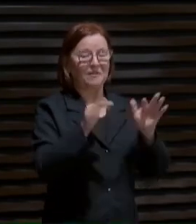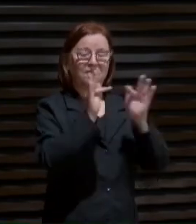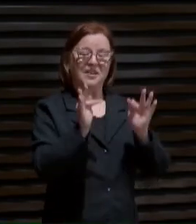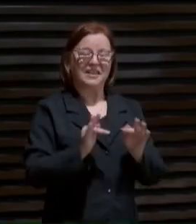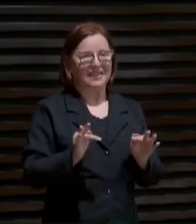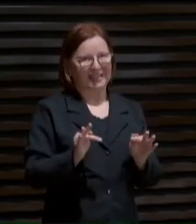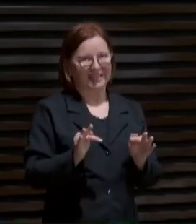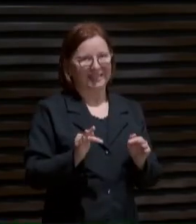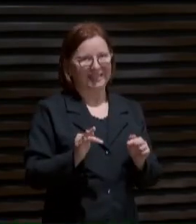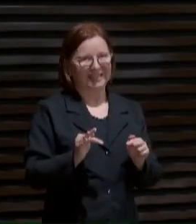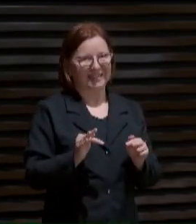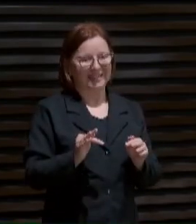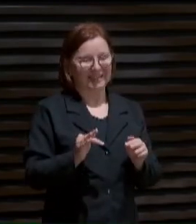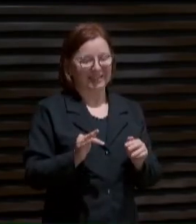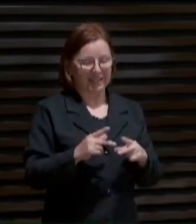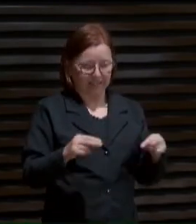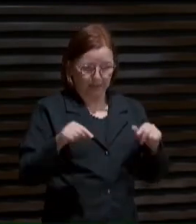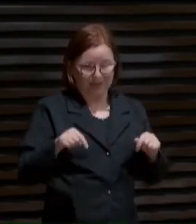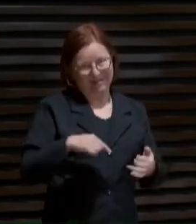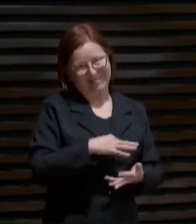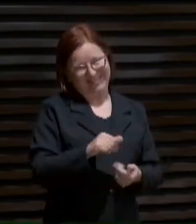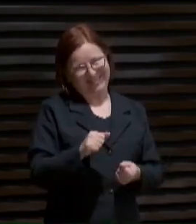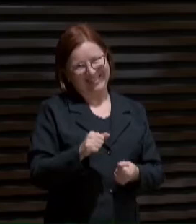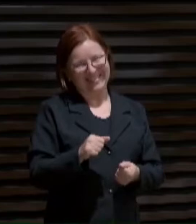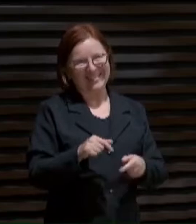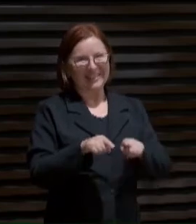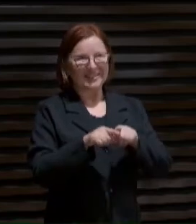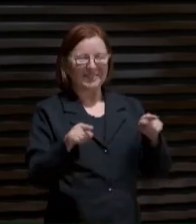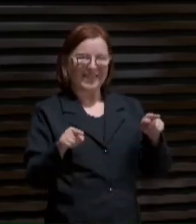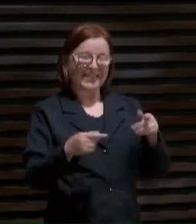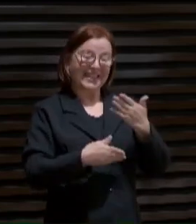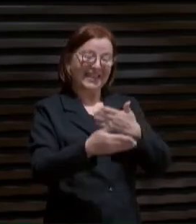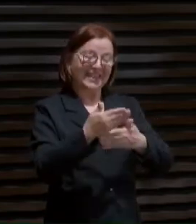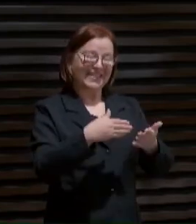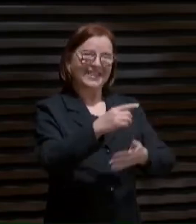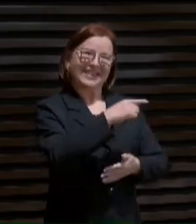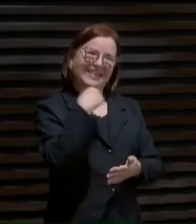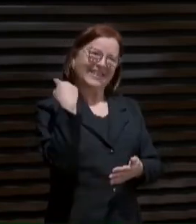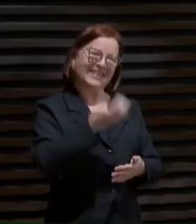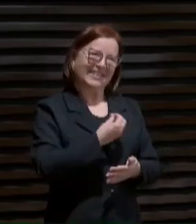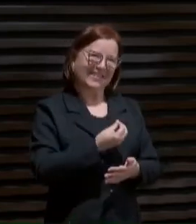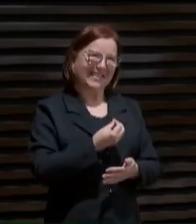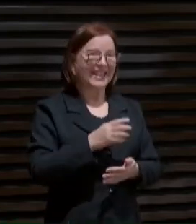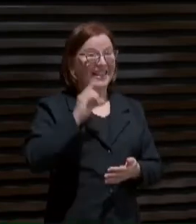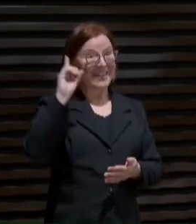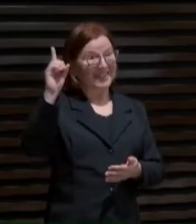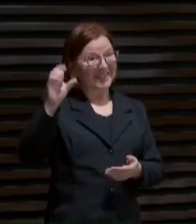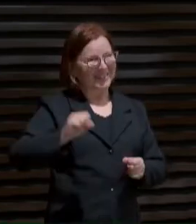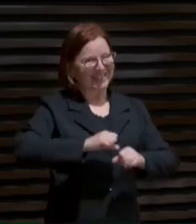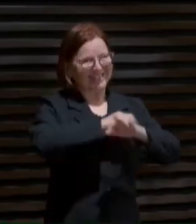contentamento nas coisas deste mundo mas é que por meio das nossas vidas Deus seja glorificado